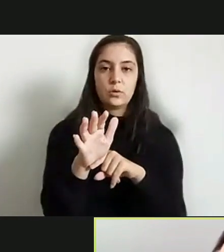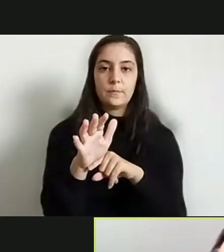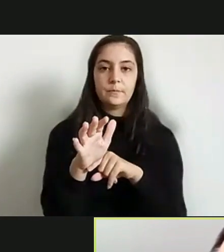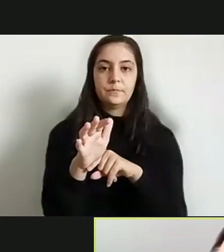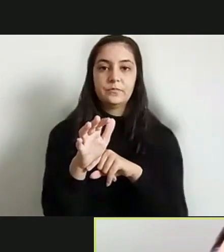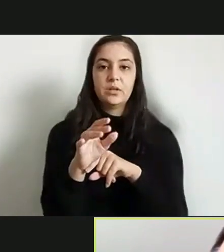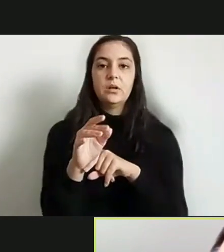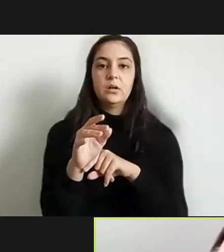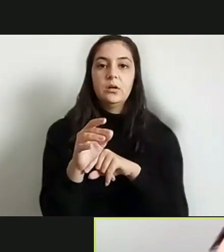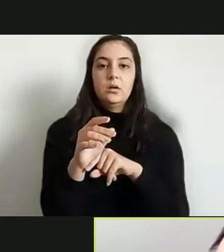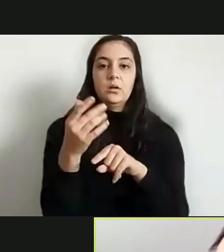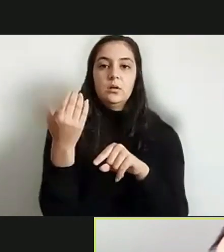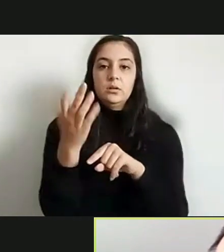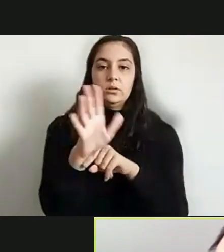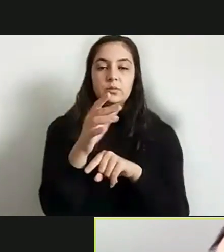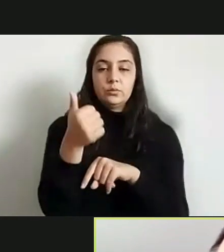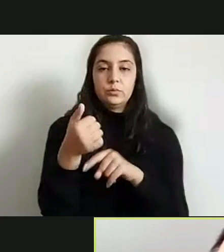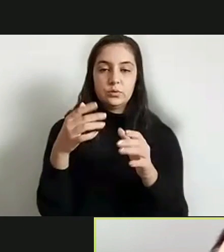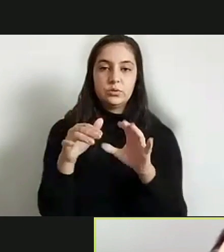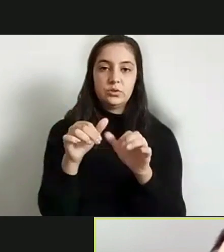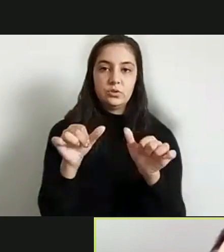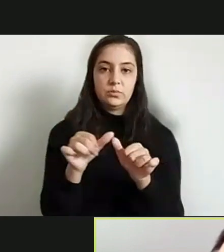poderiam ser os bons exemplos de sistemas de participação.